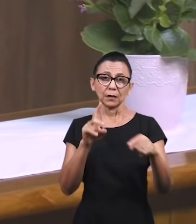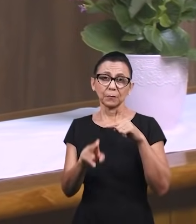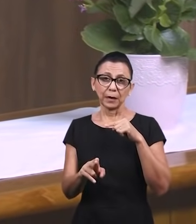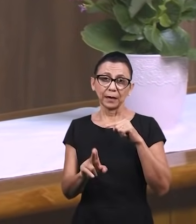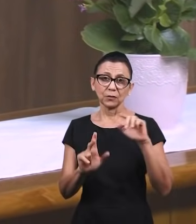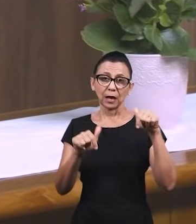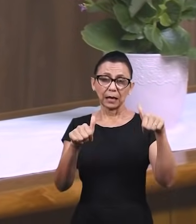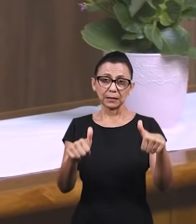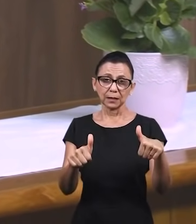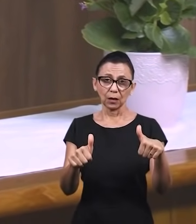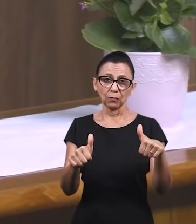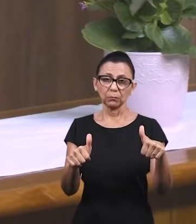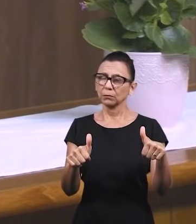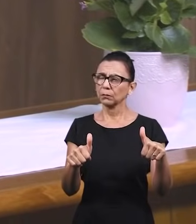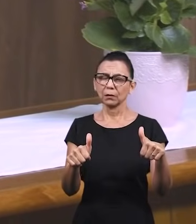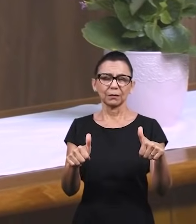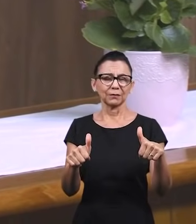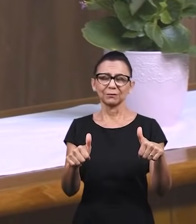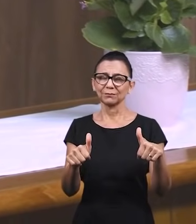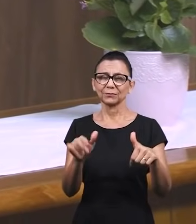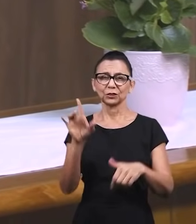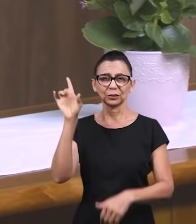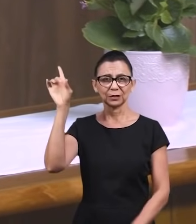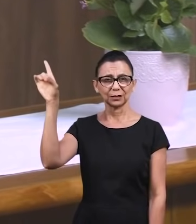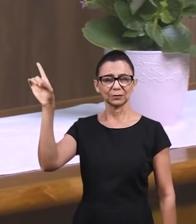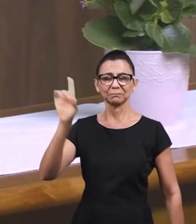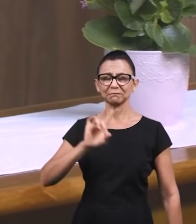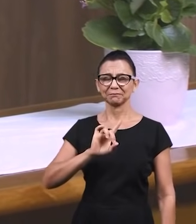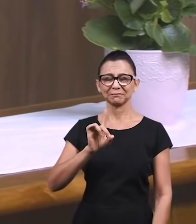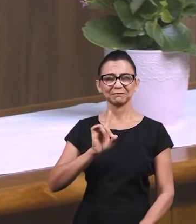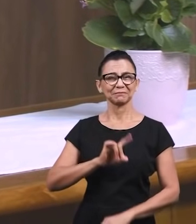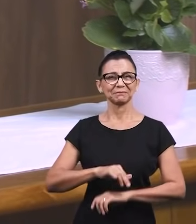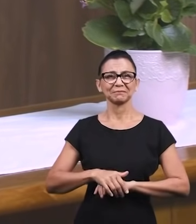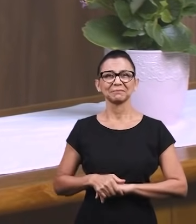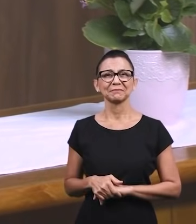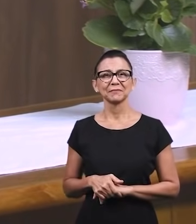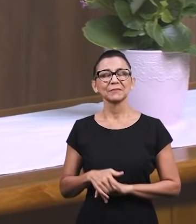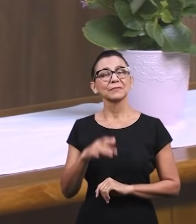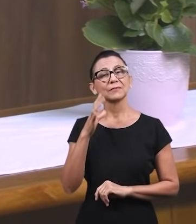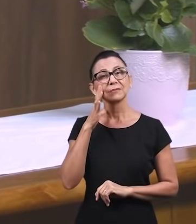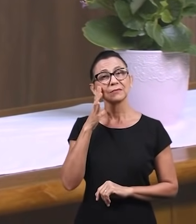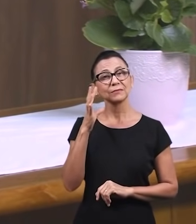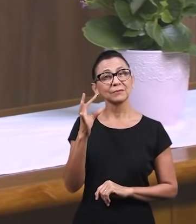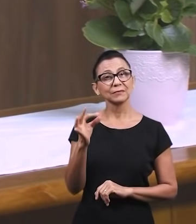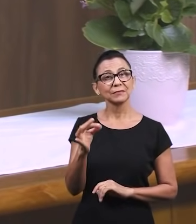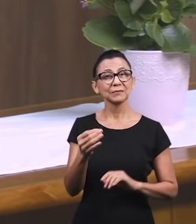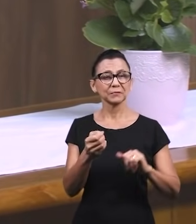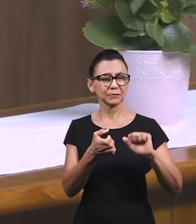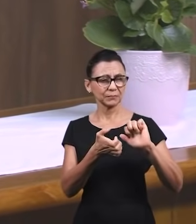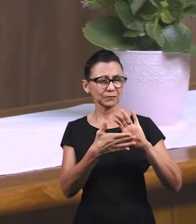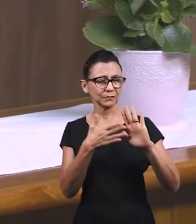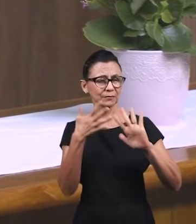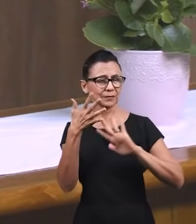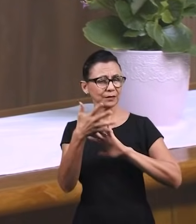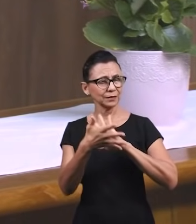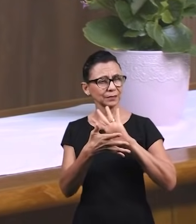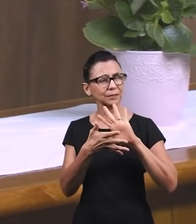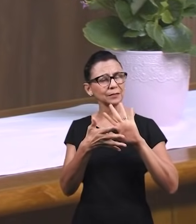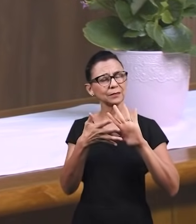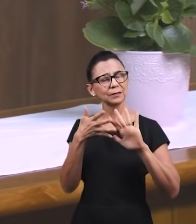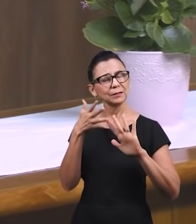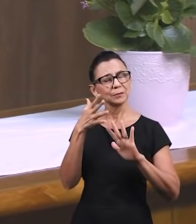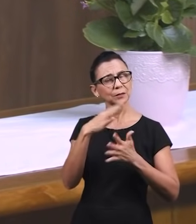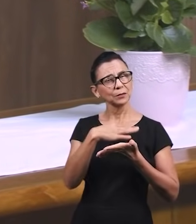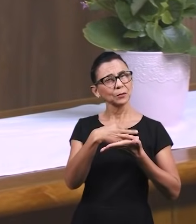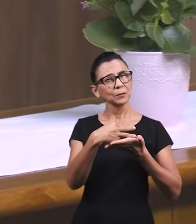Espírito de Deus haja. Então, louve ao Senhor, cante o louvor, esteja atento à mensagem que o louvor vai trazer para a sua vida. Ele vai